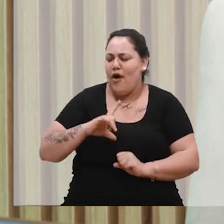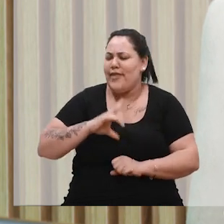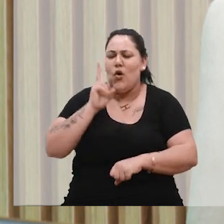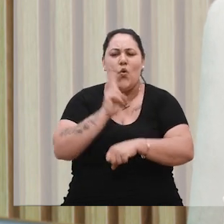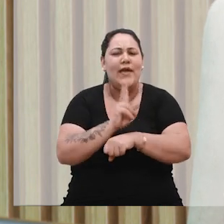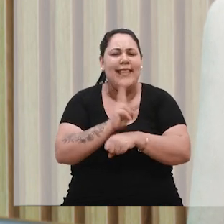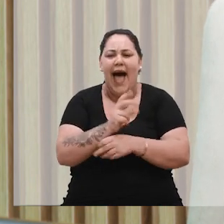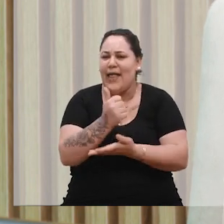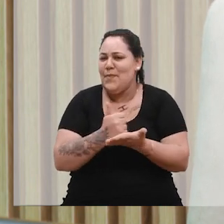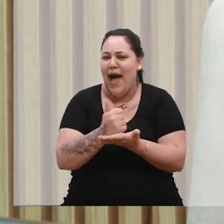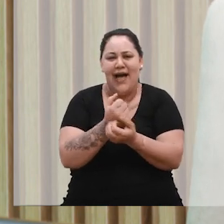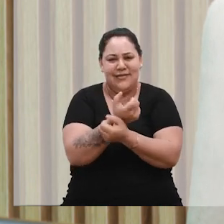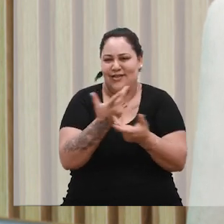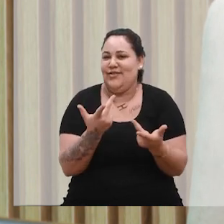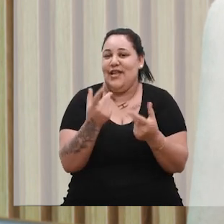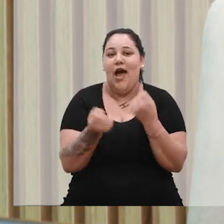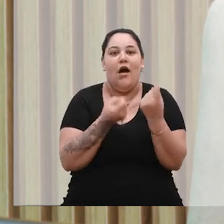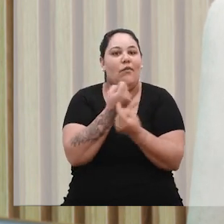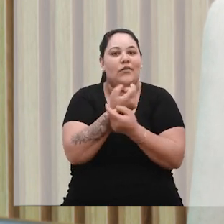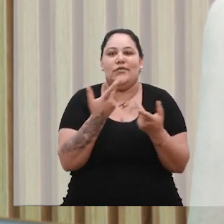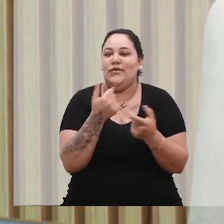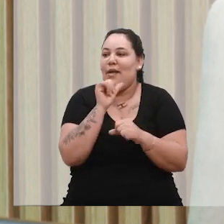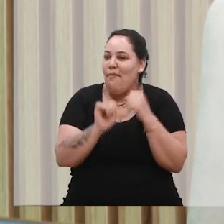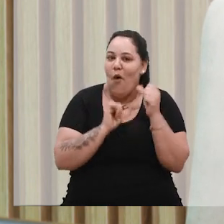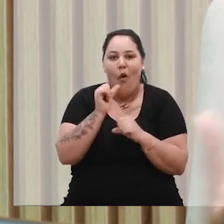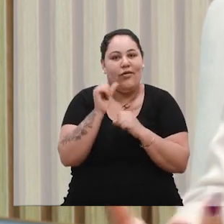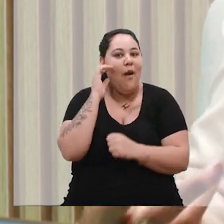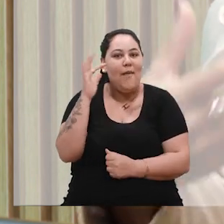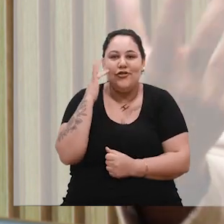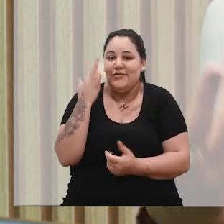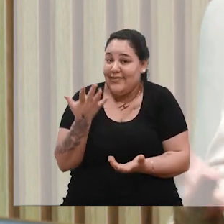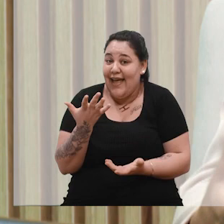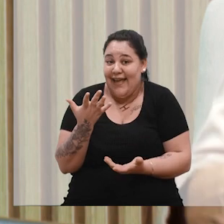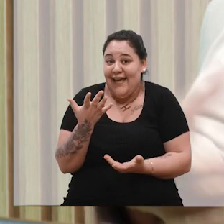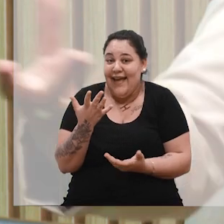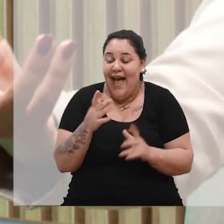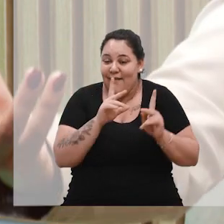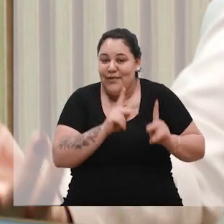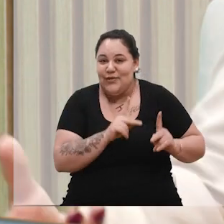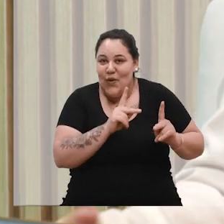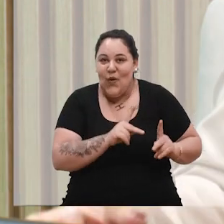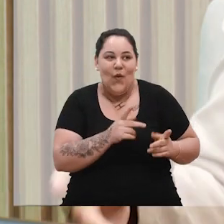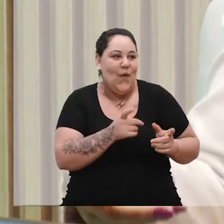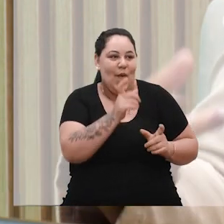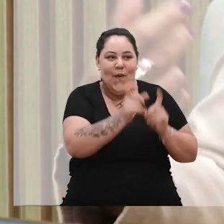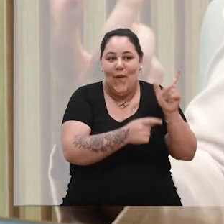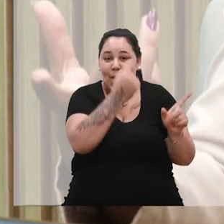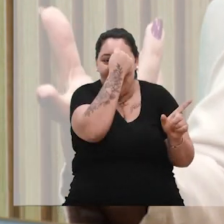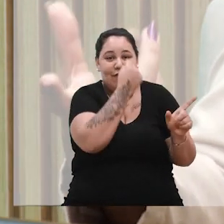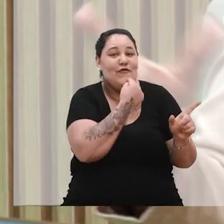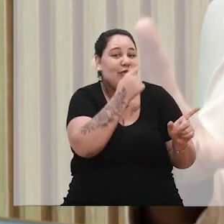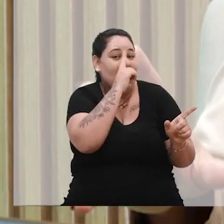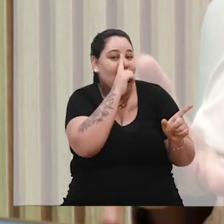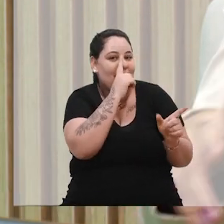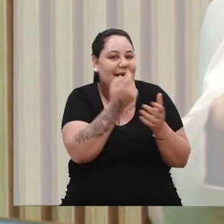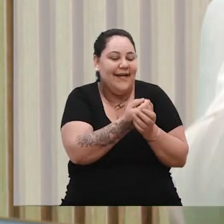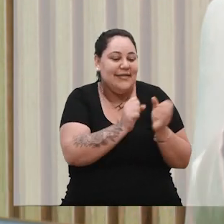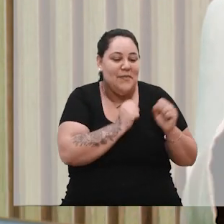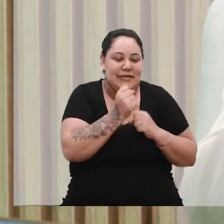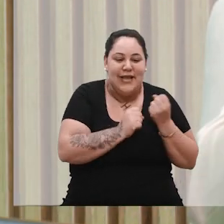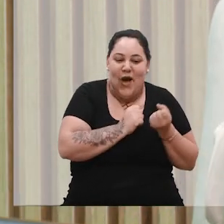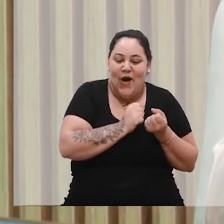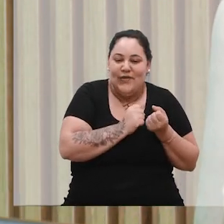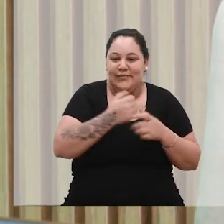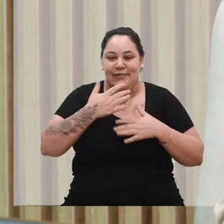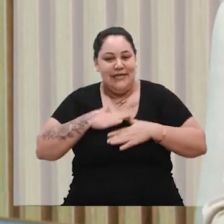o básico disso, algumas coisas vão mudar, imagino, né, Morgana, conforme a pessoa, né, o perfil da mãe, se é um pouco mais ansiosa ou menos,